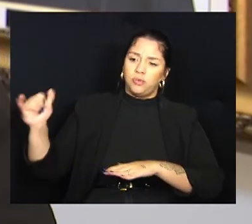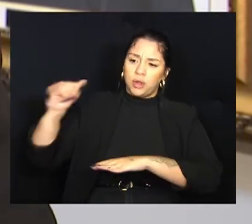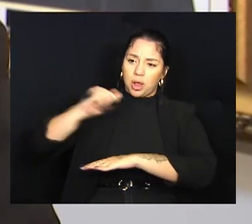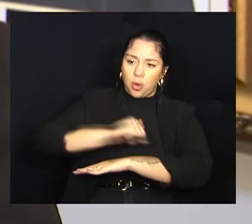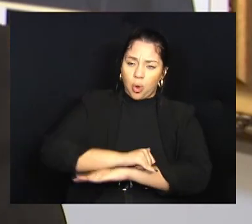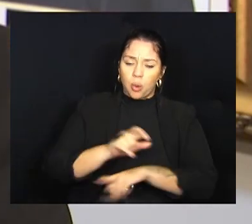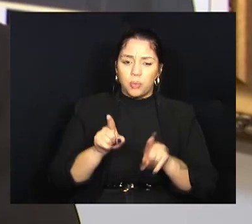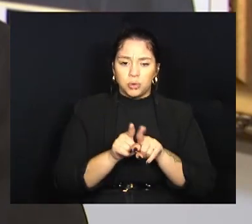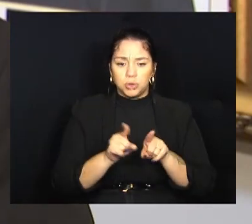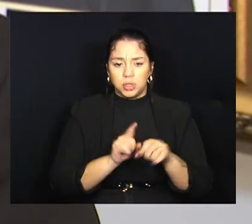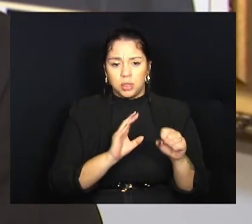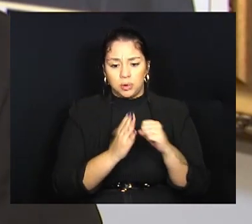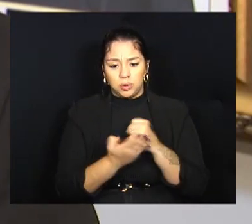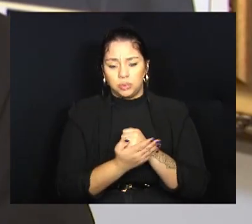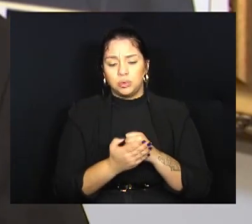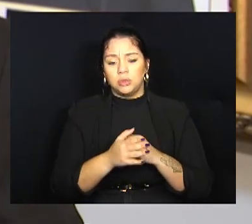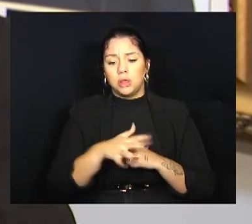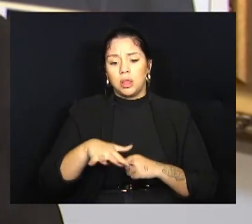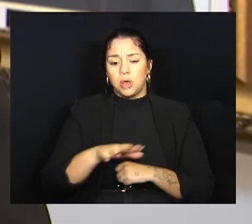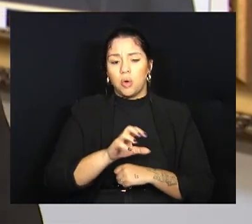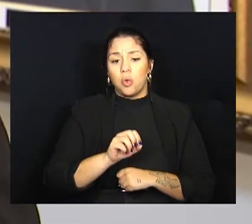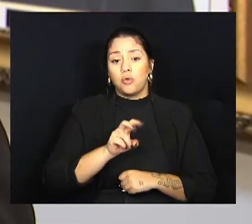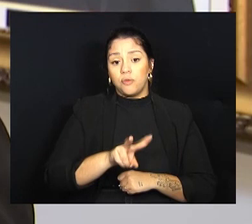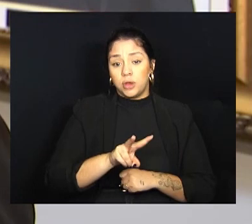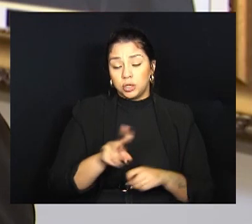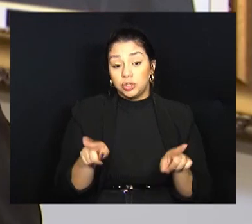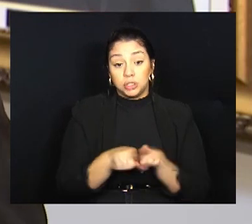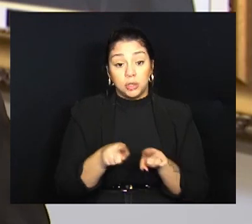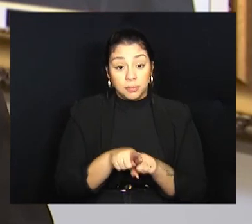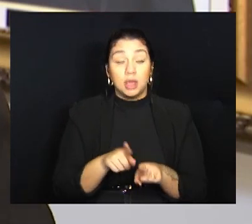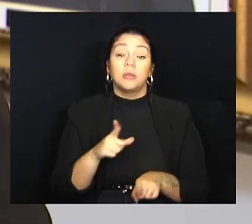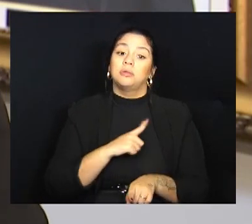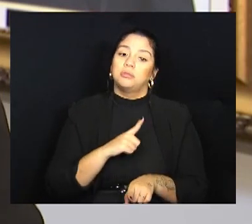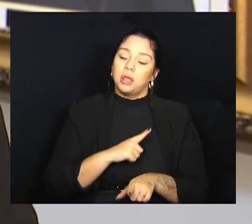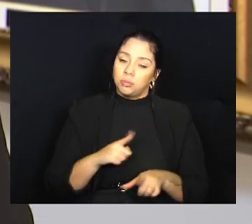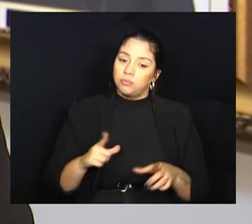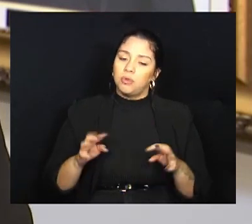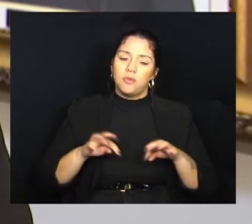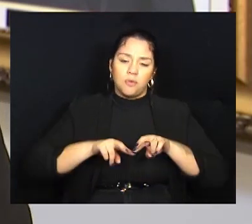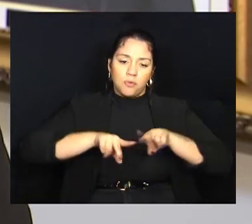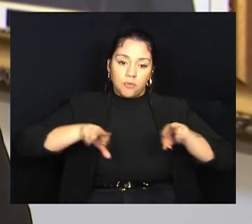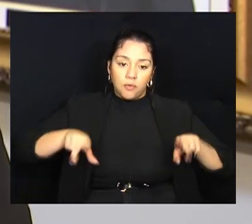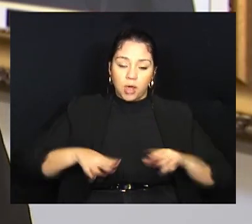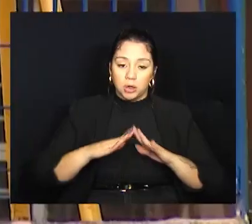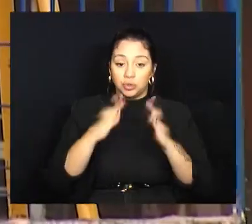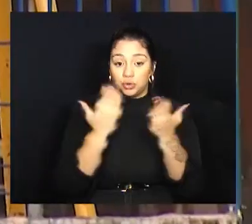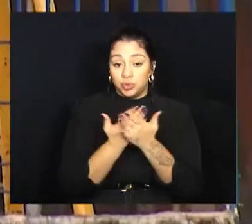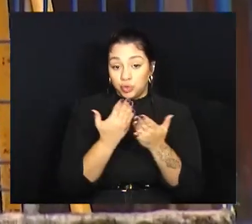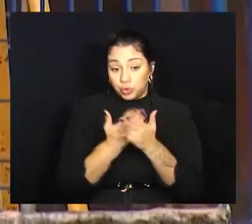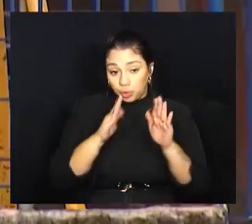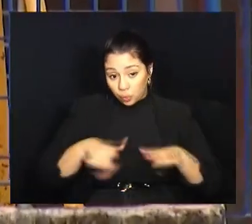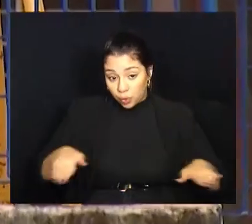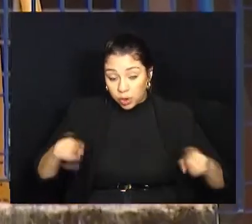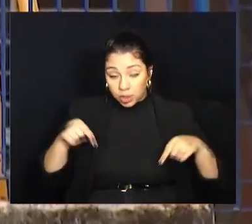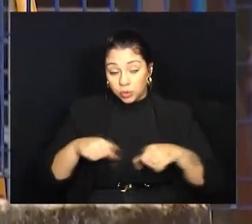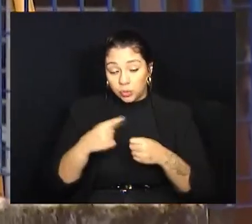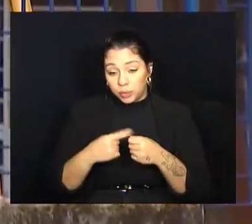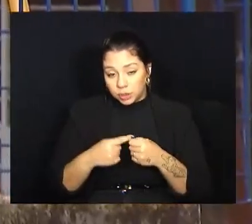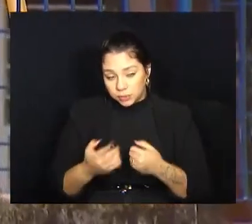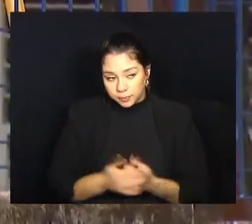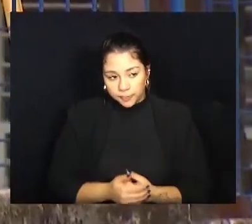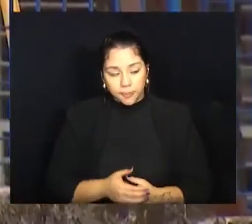região do Distrito do Ouro Verde, também serão contemplados diversas creches do nosso município. O investimento